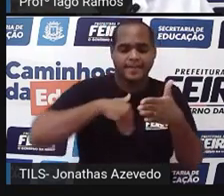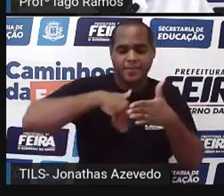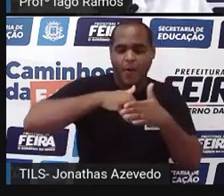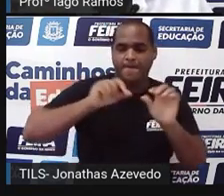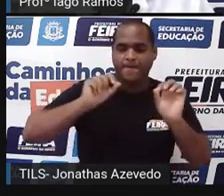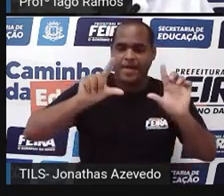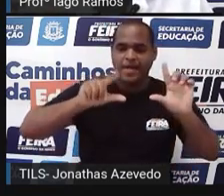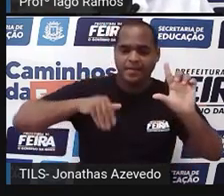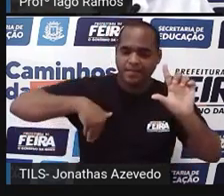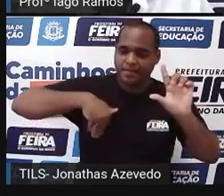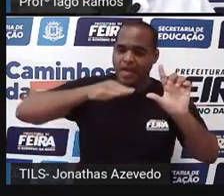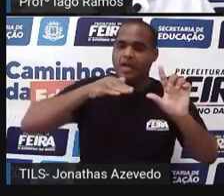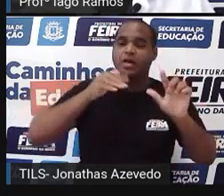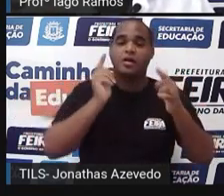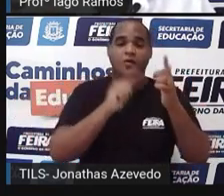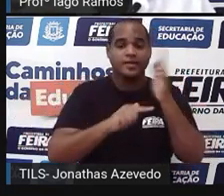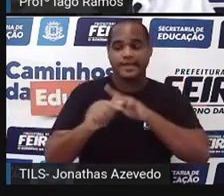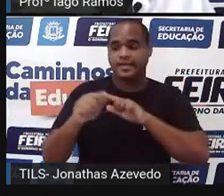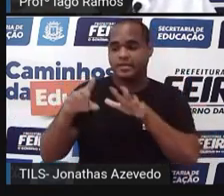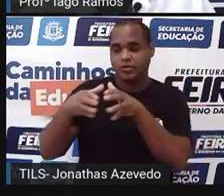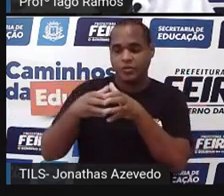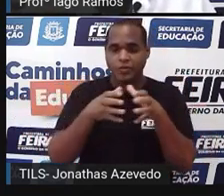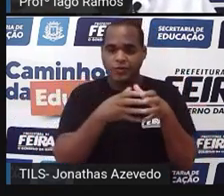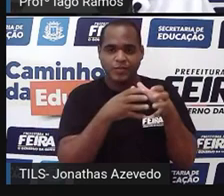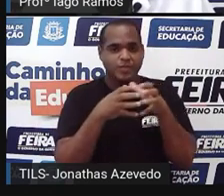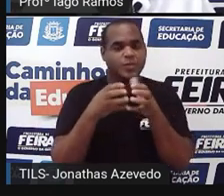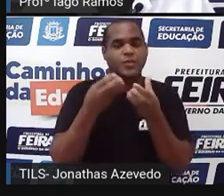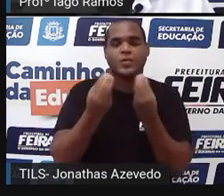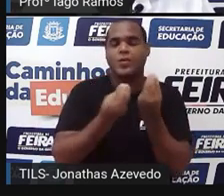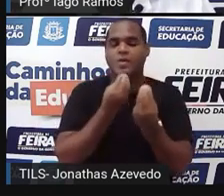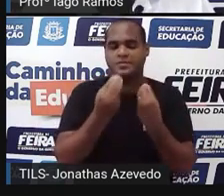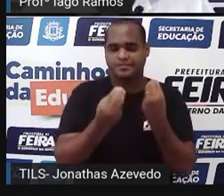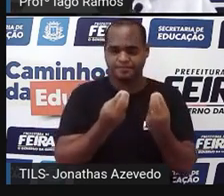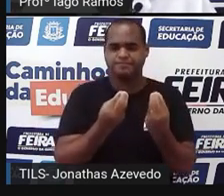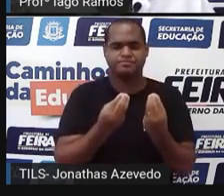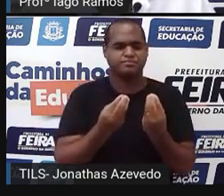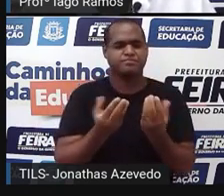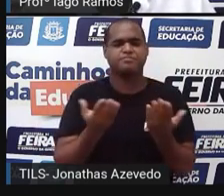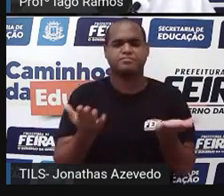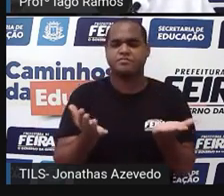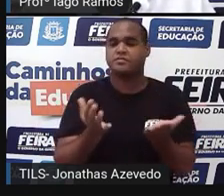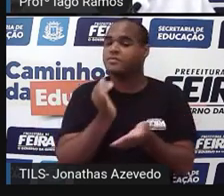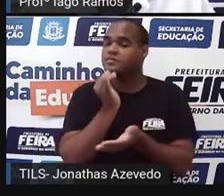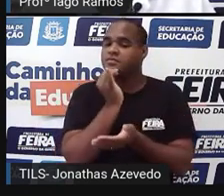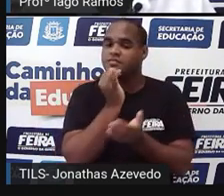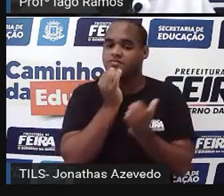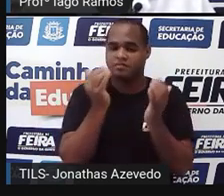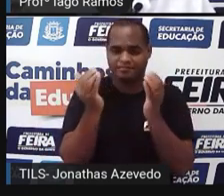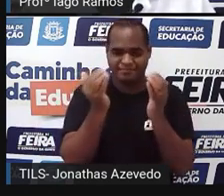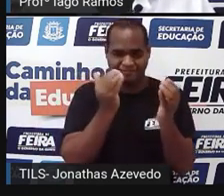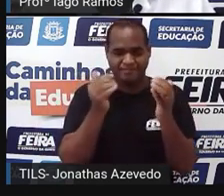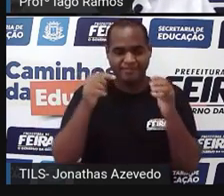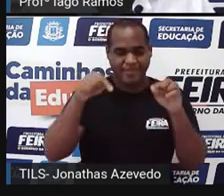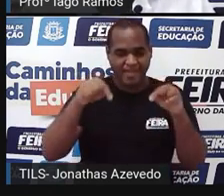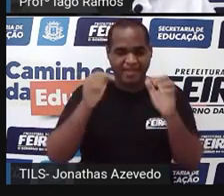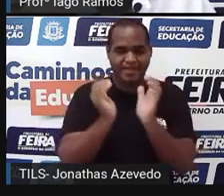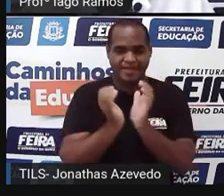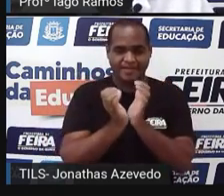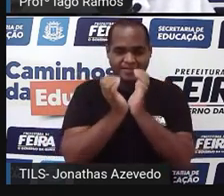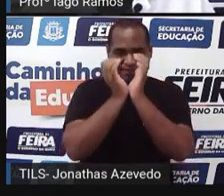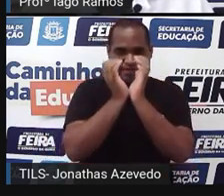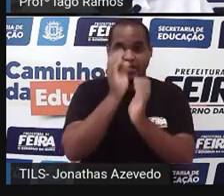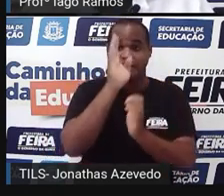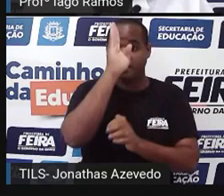cada jogo Neste campeonato né se você acompanha por exemplo o campeonato brasileiro de futebol